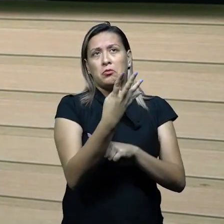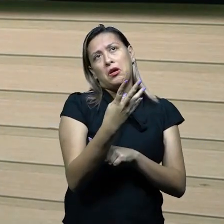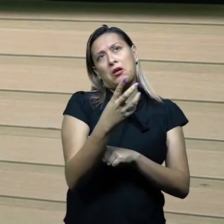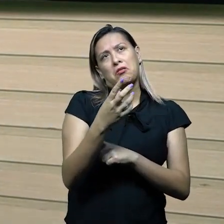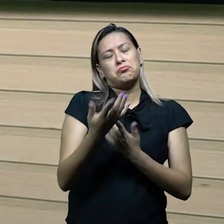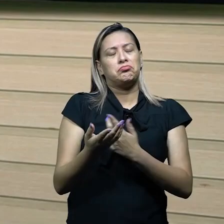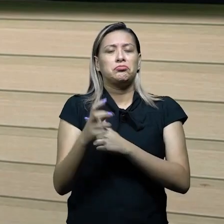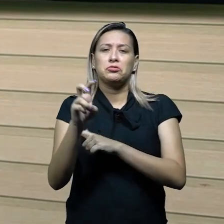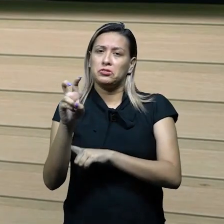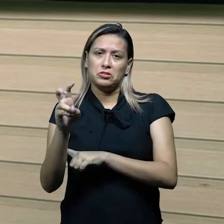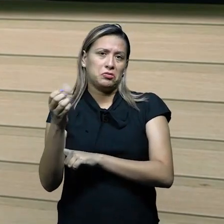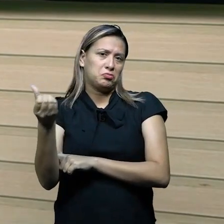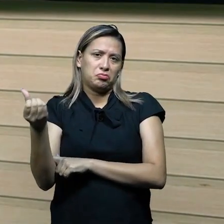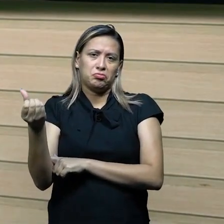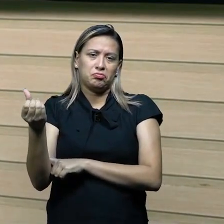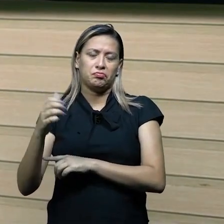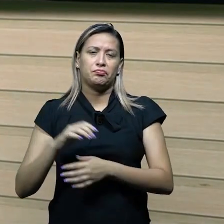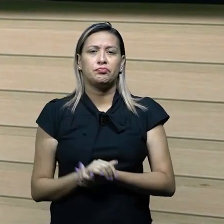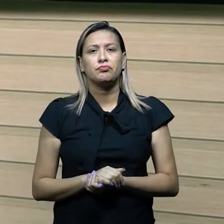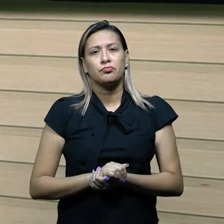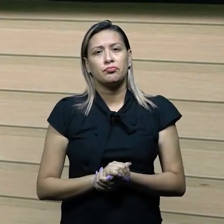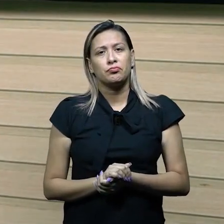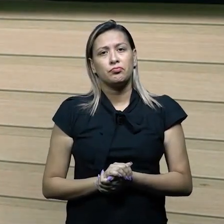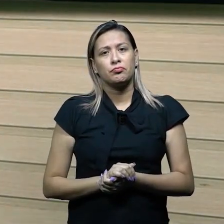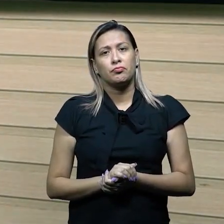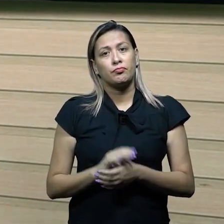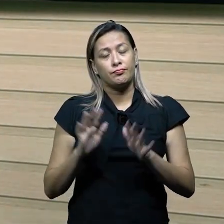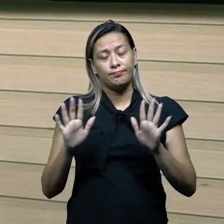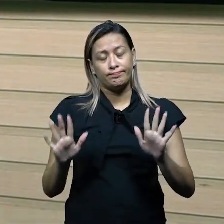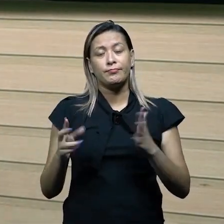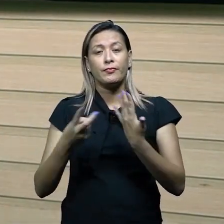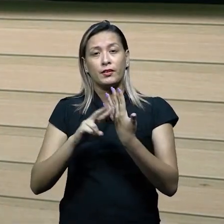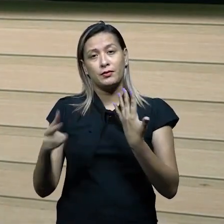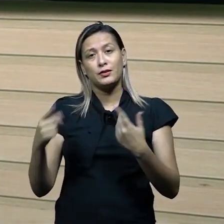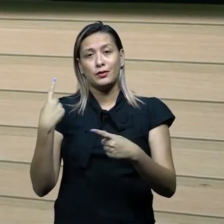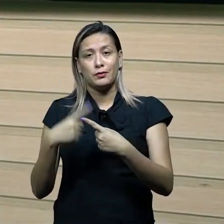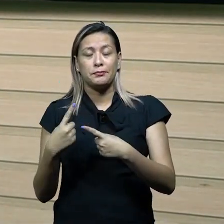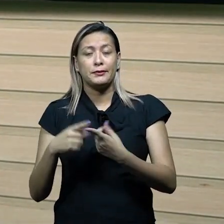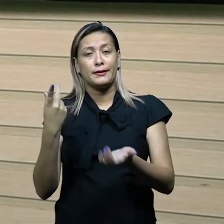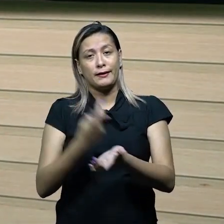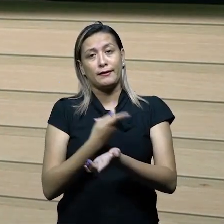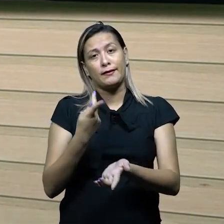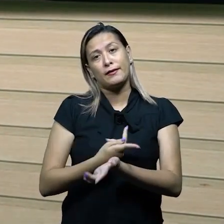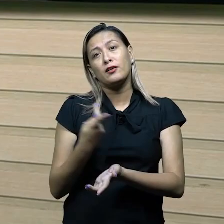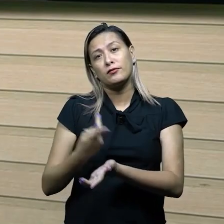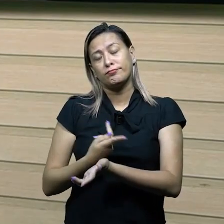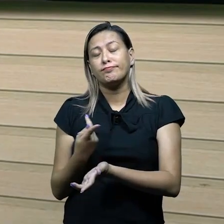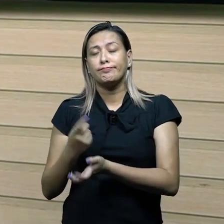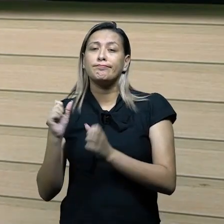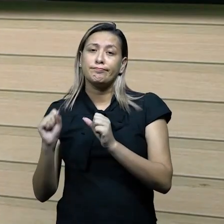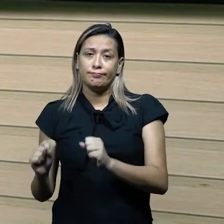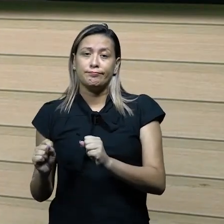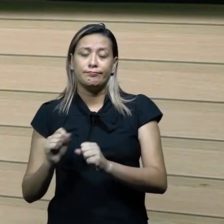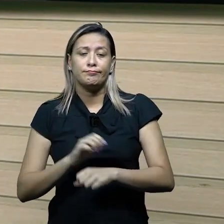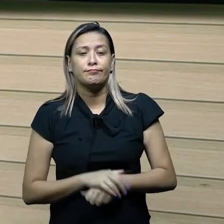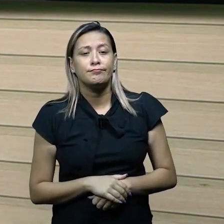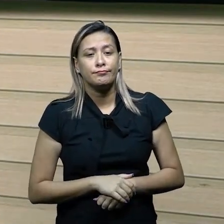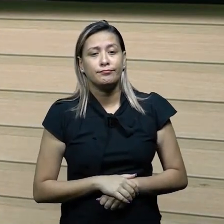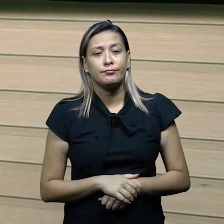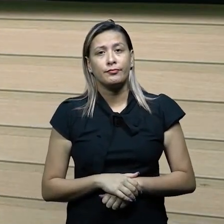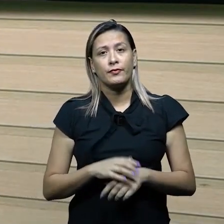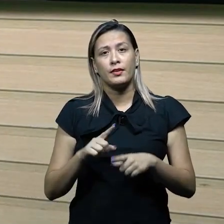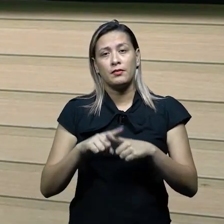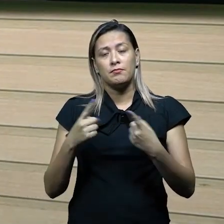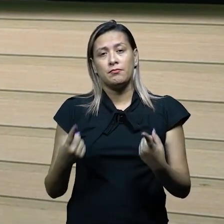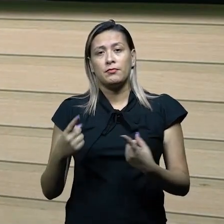6. Então a tendência de errar é maior. É a primeira desvantagem. Uma outra desvantagem, falada pelos especialistas, é que tu vai ter uma ausência do